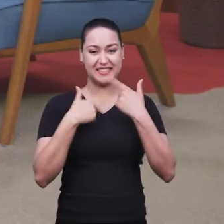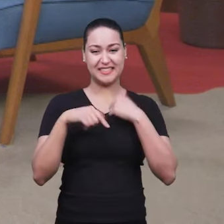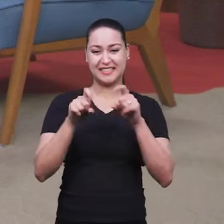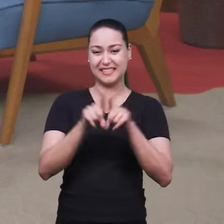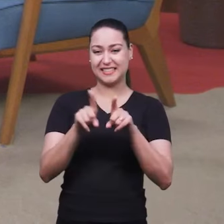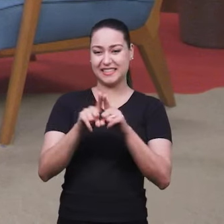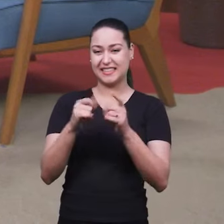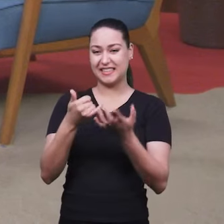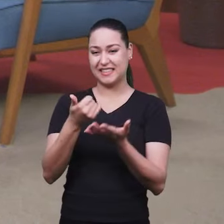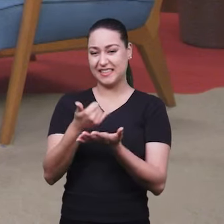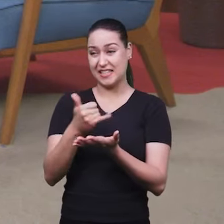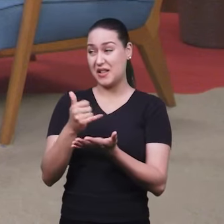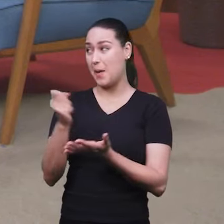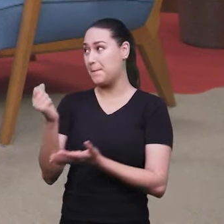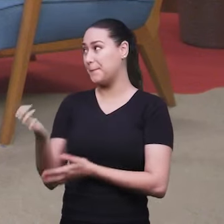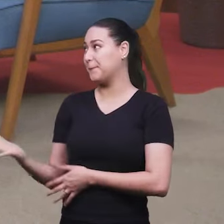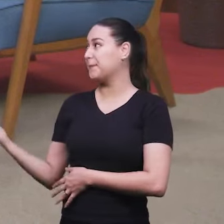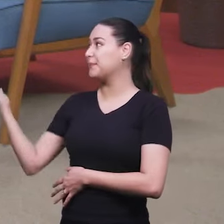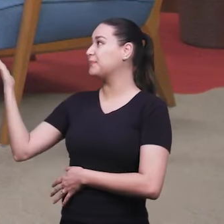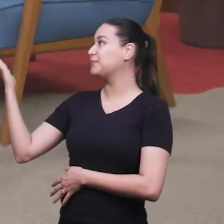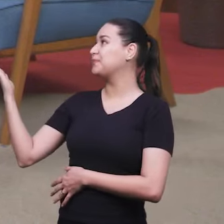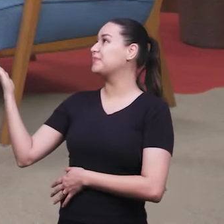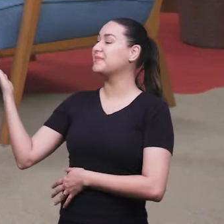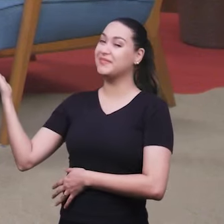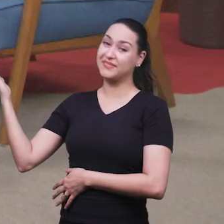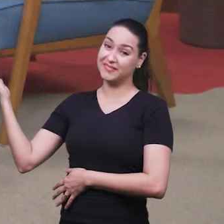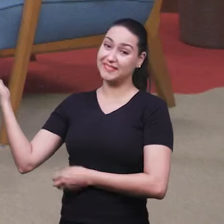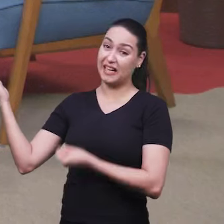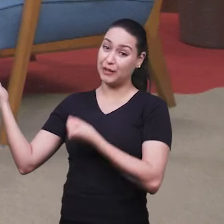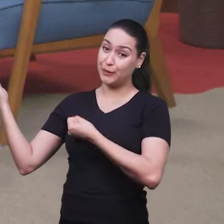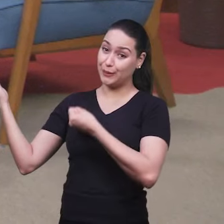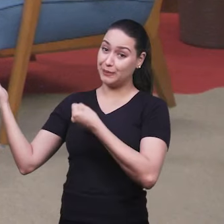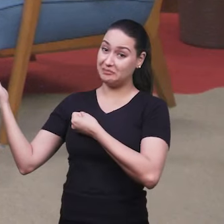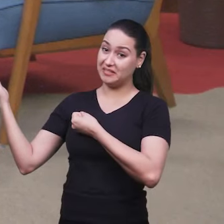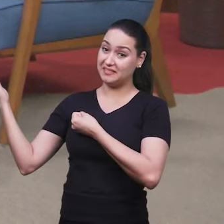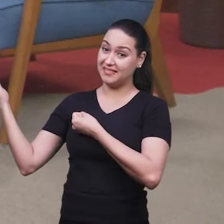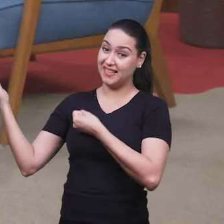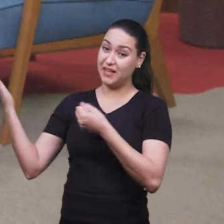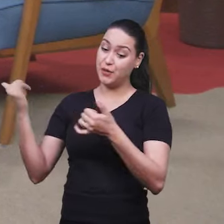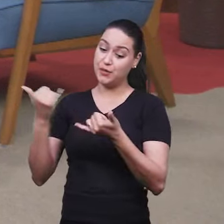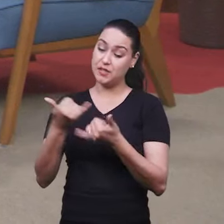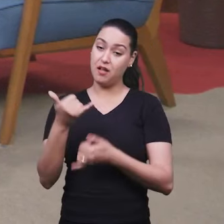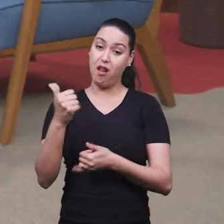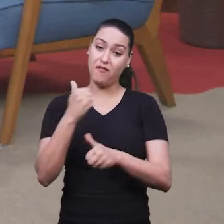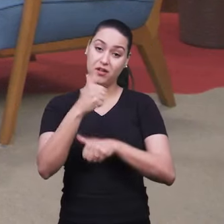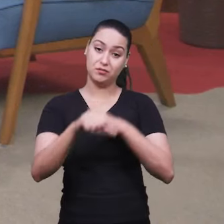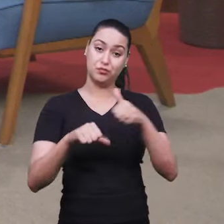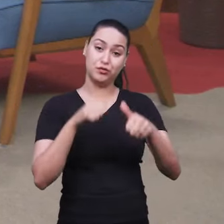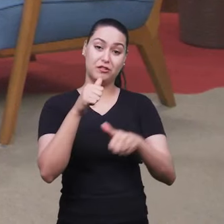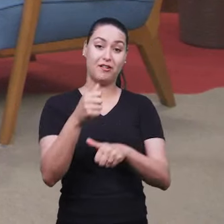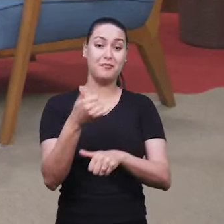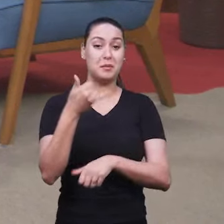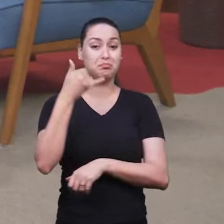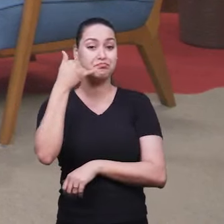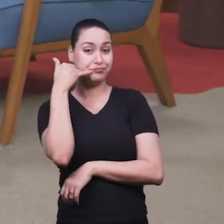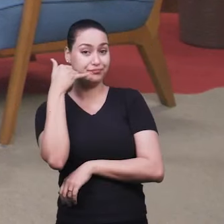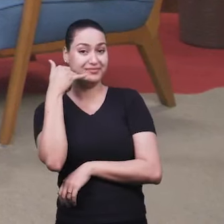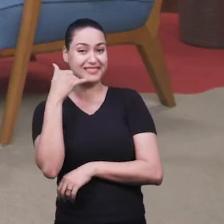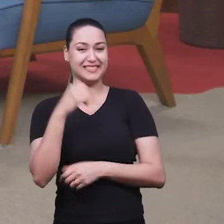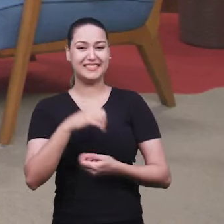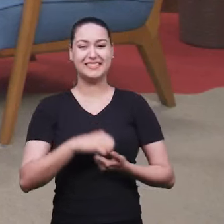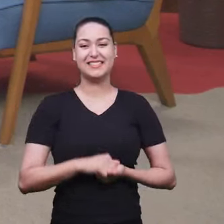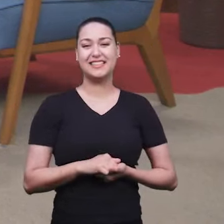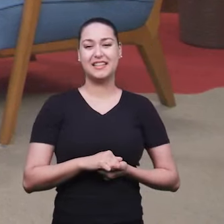apontar a câmera do seu celular para esse QR Code que está aí aparecendo ao lado do número e seu aparelho vai ser redirecionado para esta